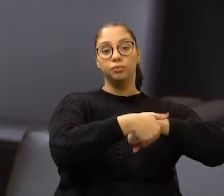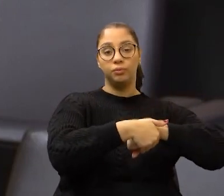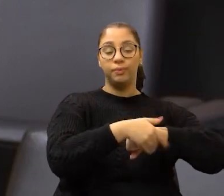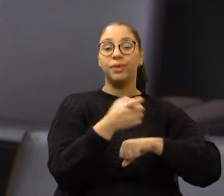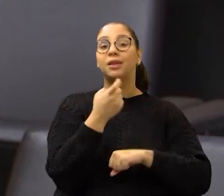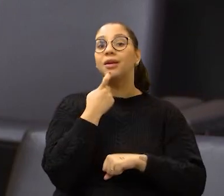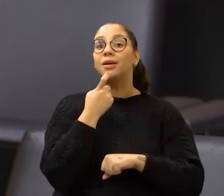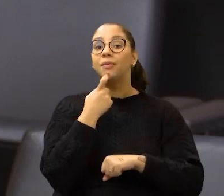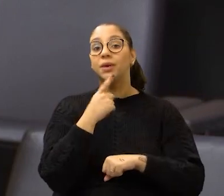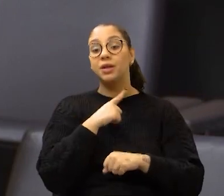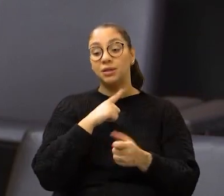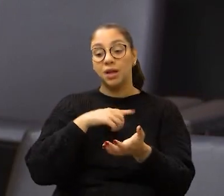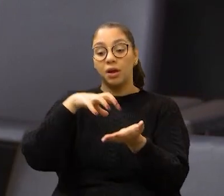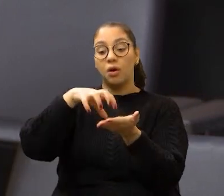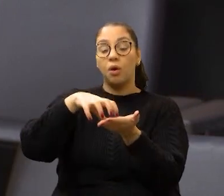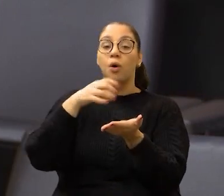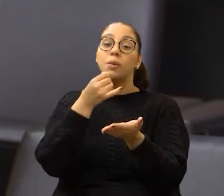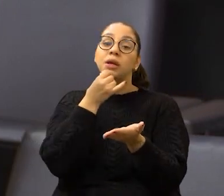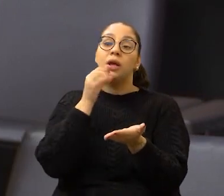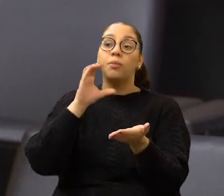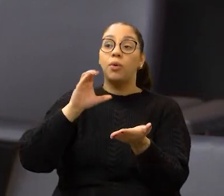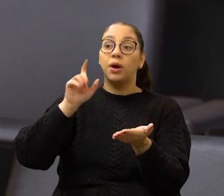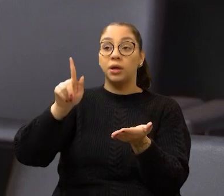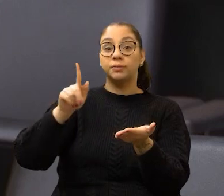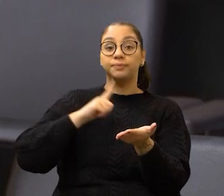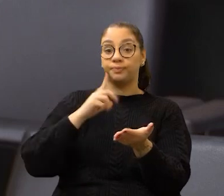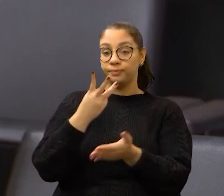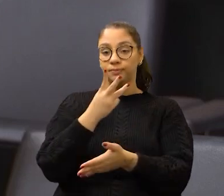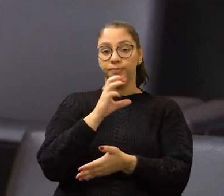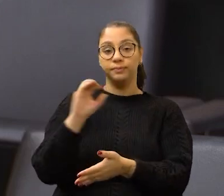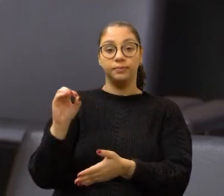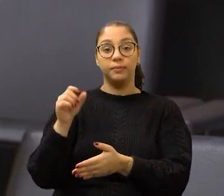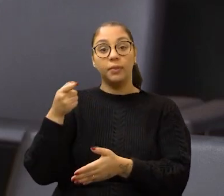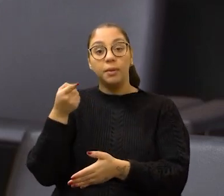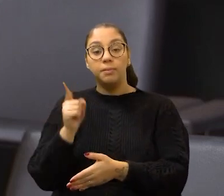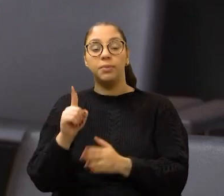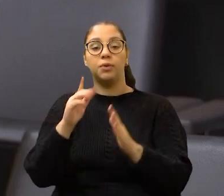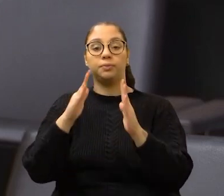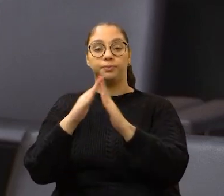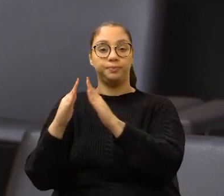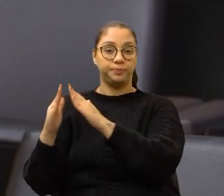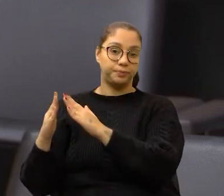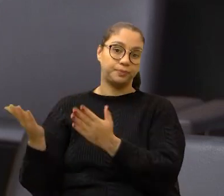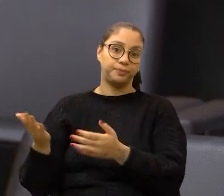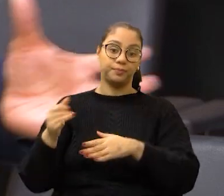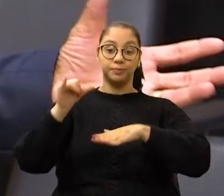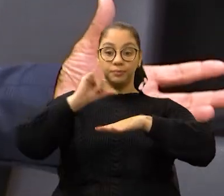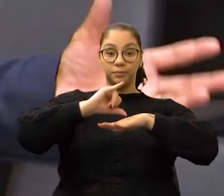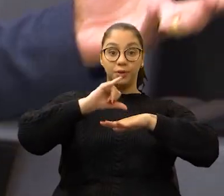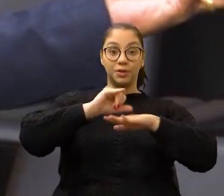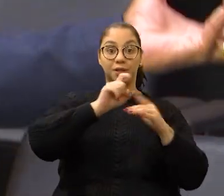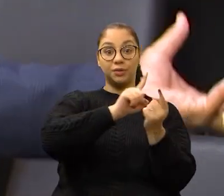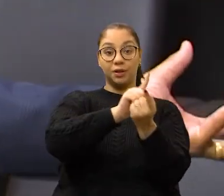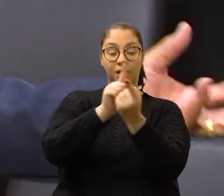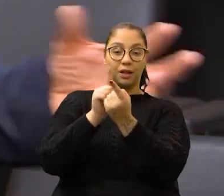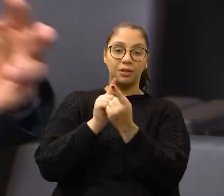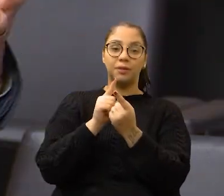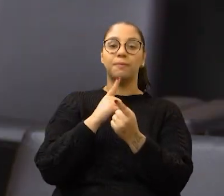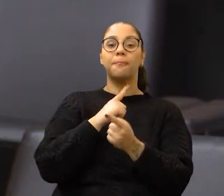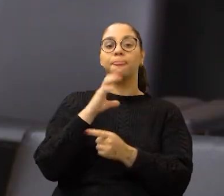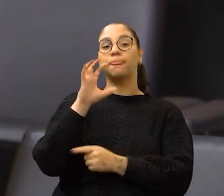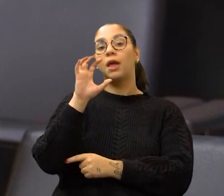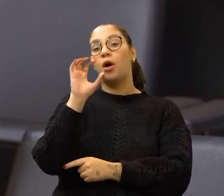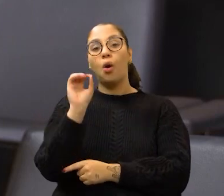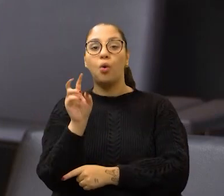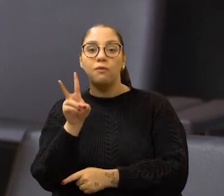noturno, Campinas pega um distrito como Campo Grande e ali tem 300 mil pessoas. Pode ter uma creche. O centro da cidade atenderia mais outra, e